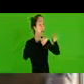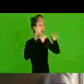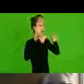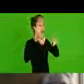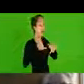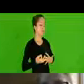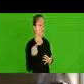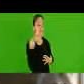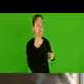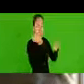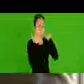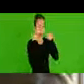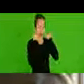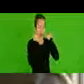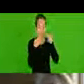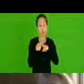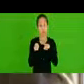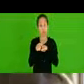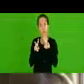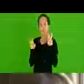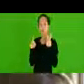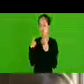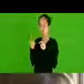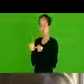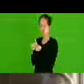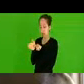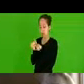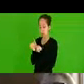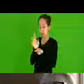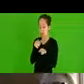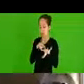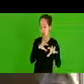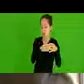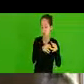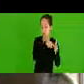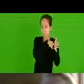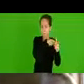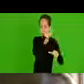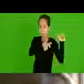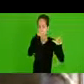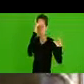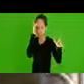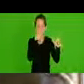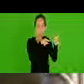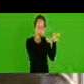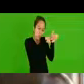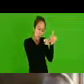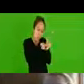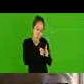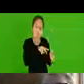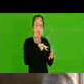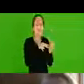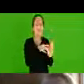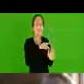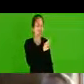aqueles que nós estamos pesquisando ou um grupo de pessoas não são apenas objetos da pesquisa, mas são